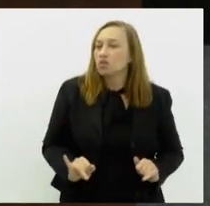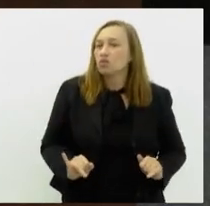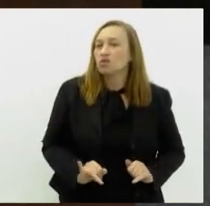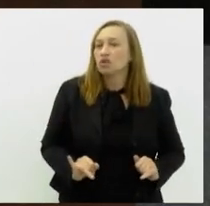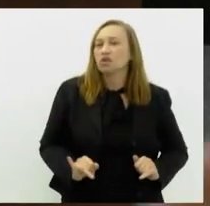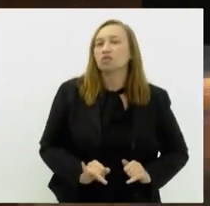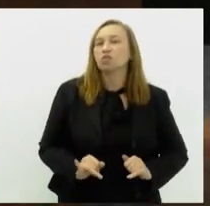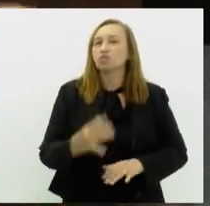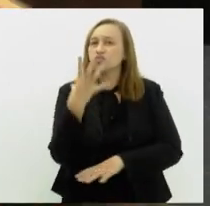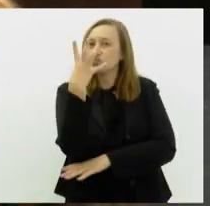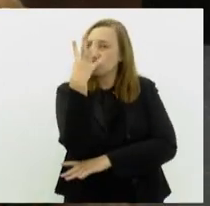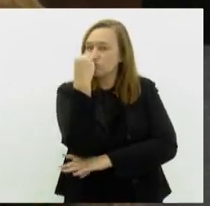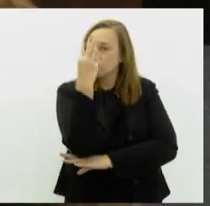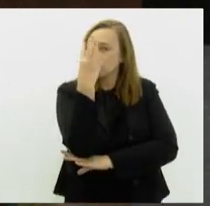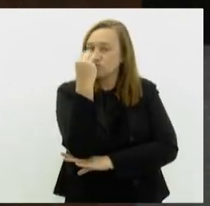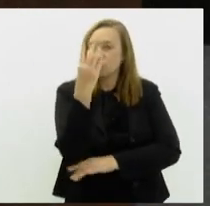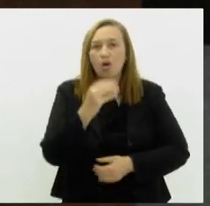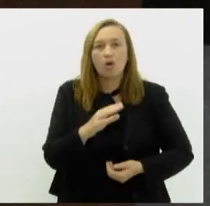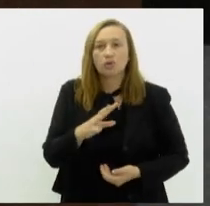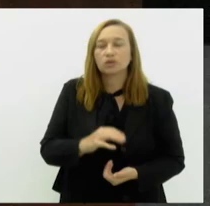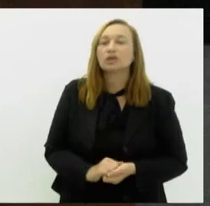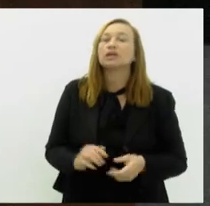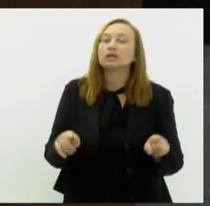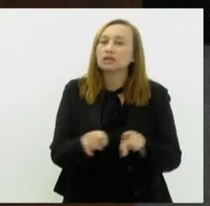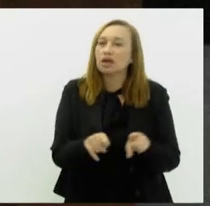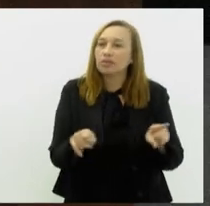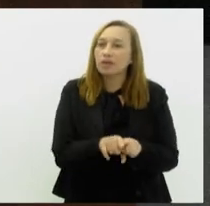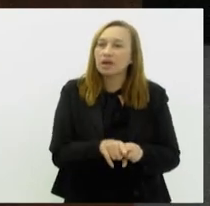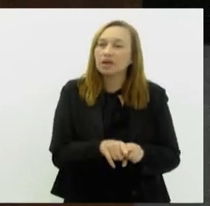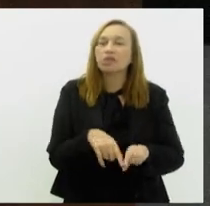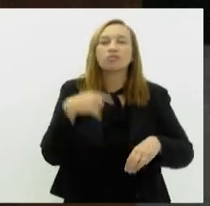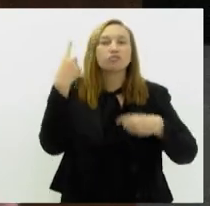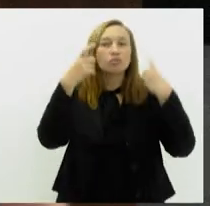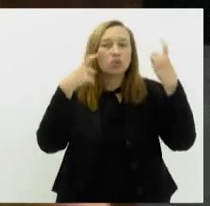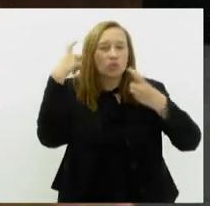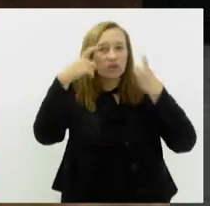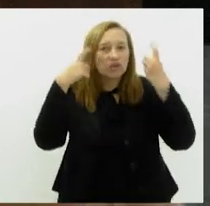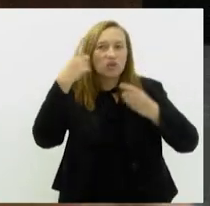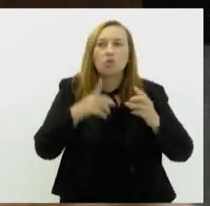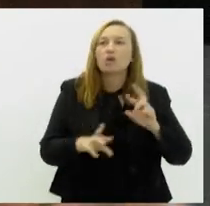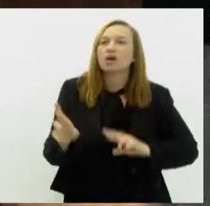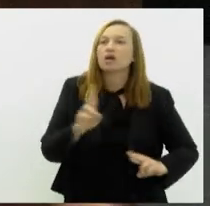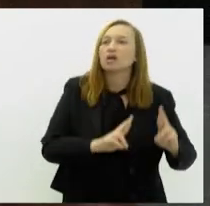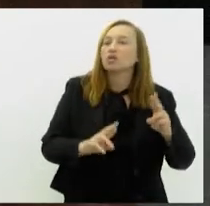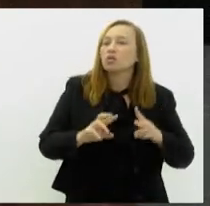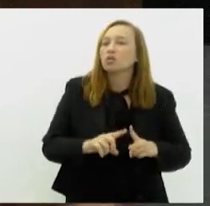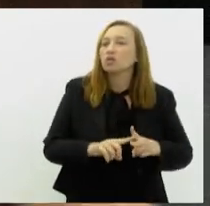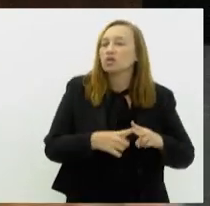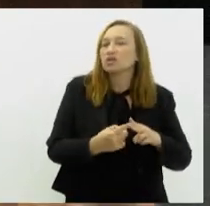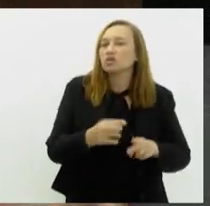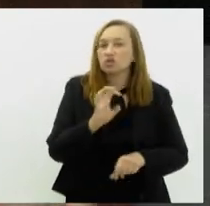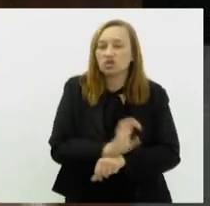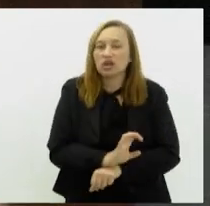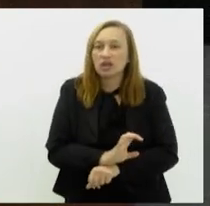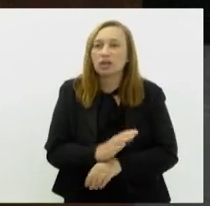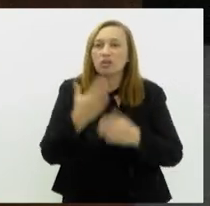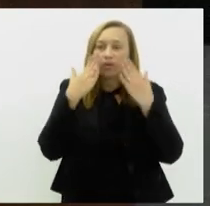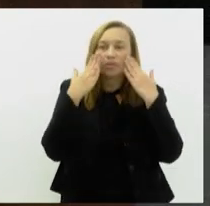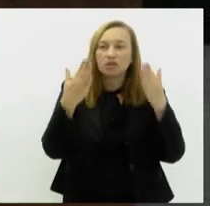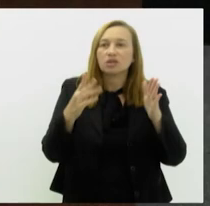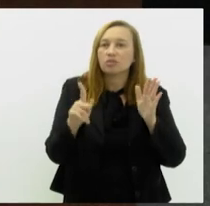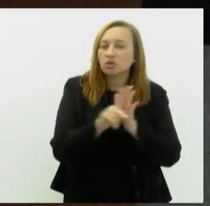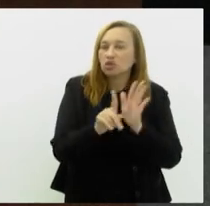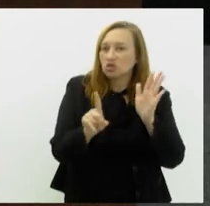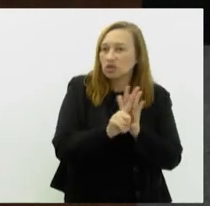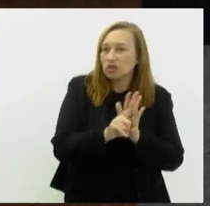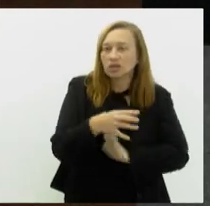do reconhecimento fotográfico, e colocamos também a preocupação com relação à reparação do Estado. Nós vamos apresentar um projeto